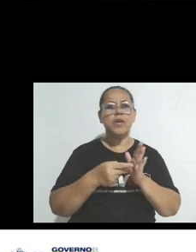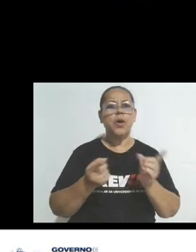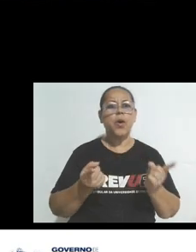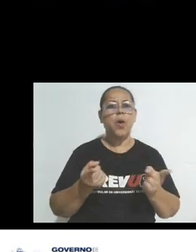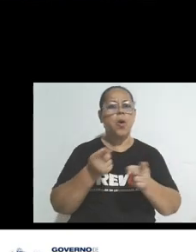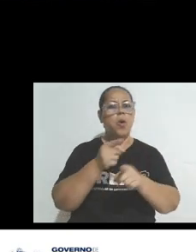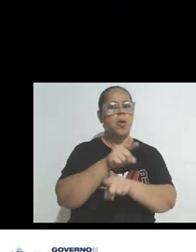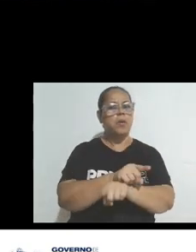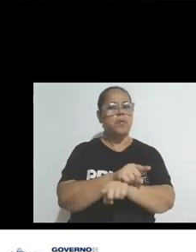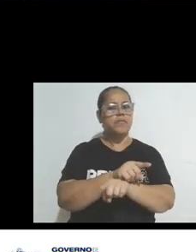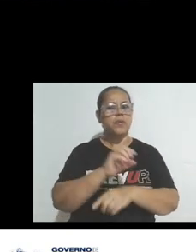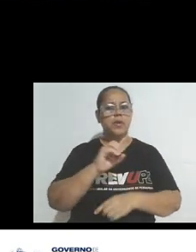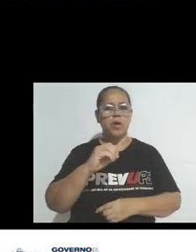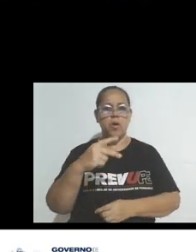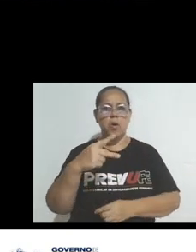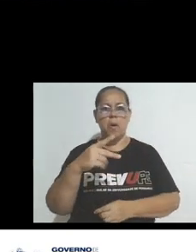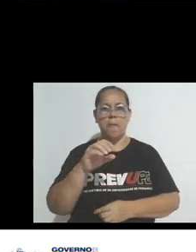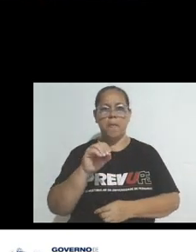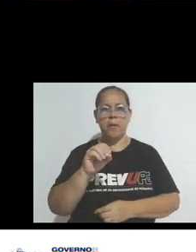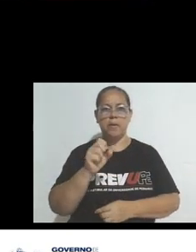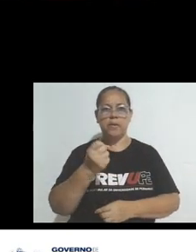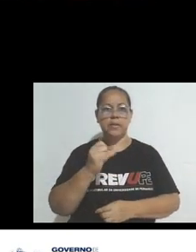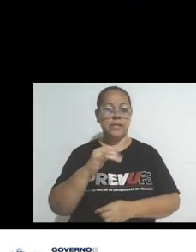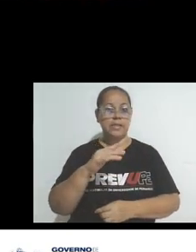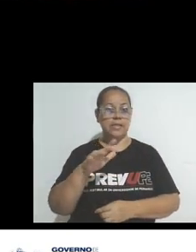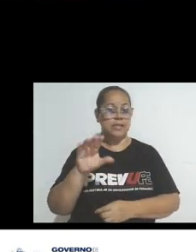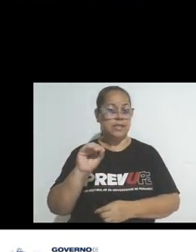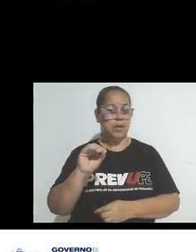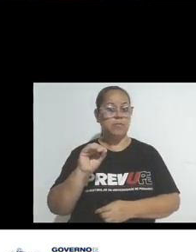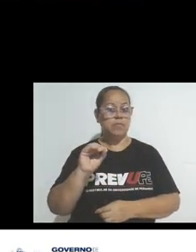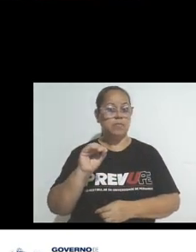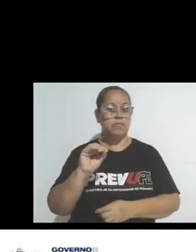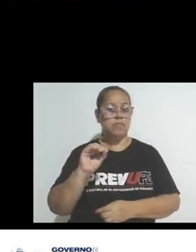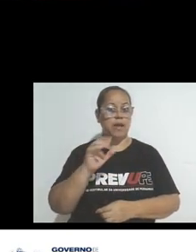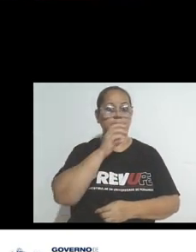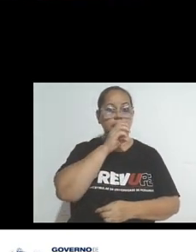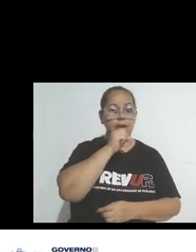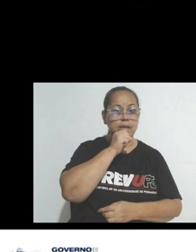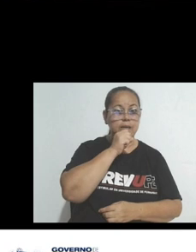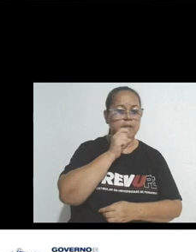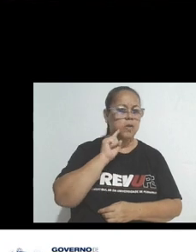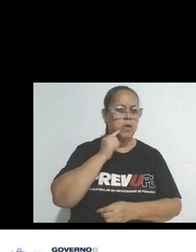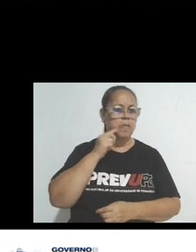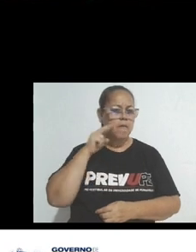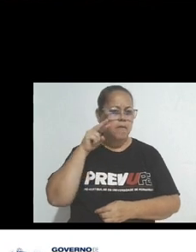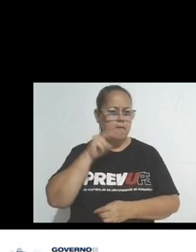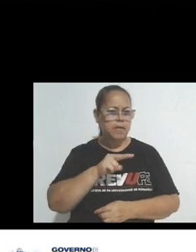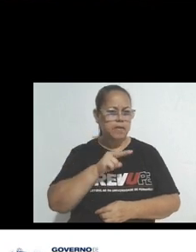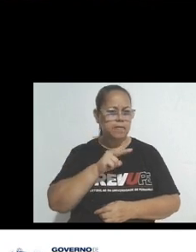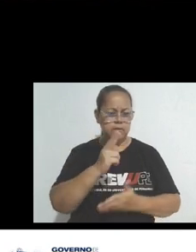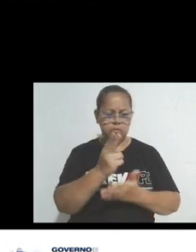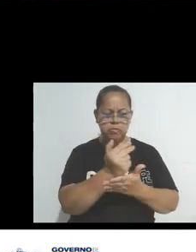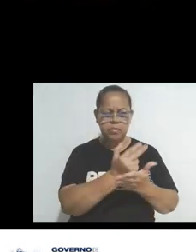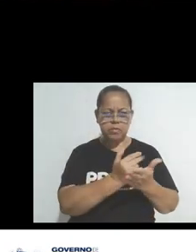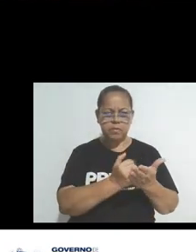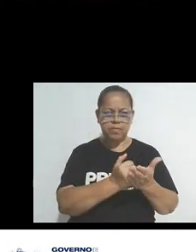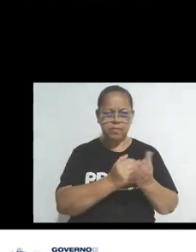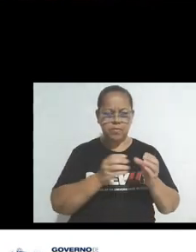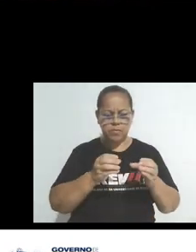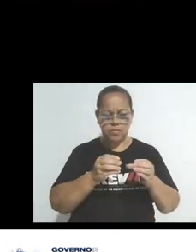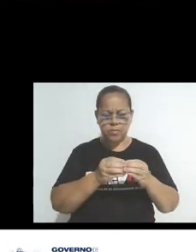tem aqui a laranja e o limão tá costurado tá amarrado os dois então os opostos tentando